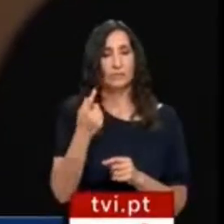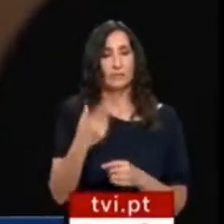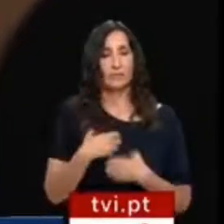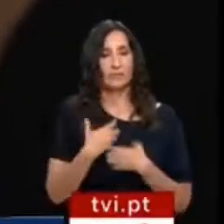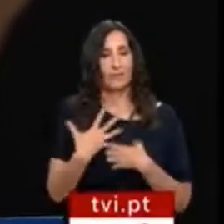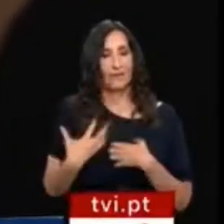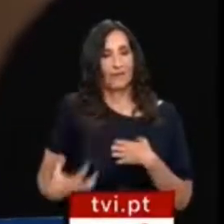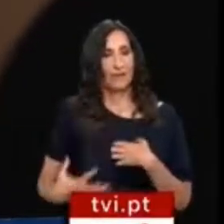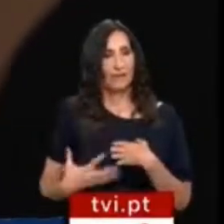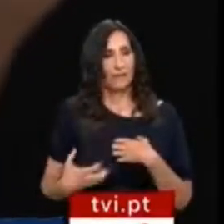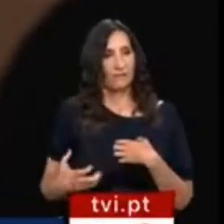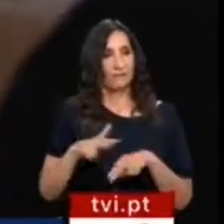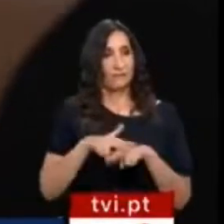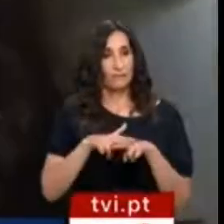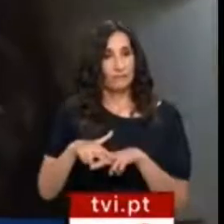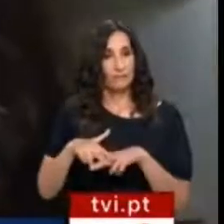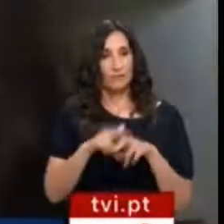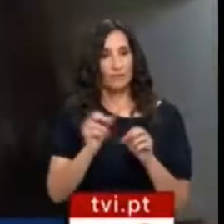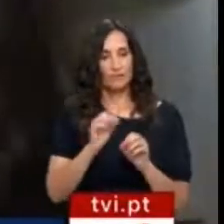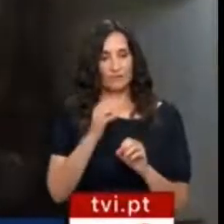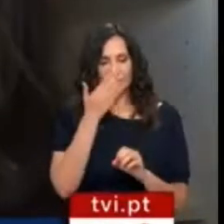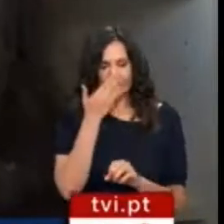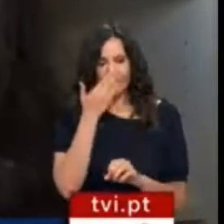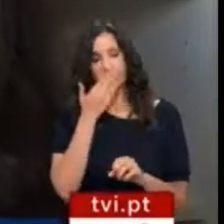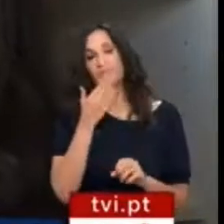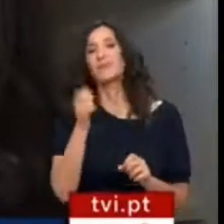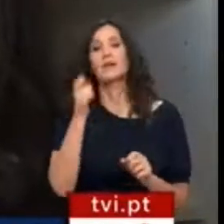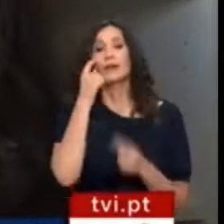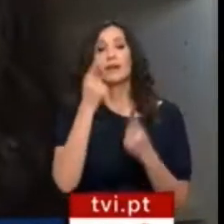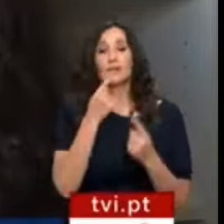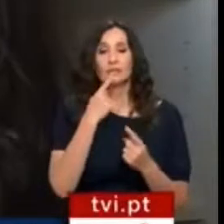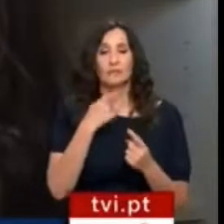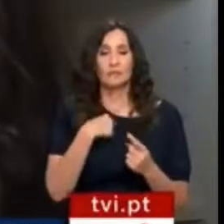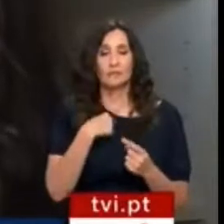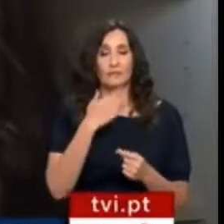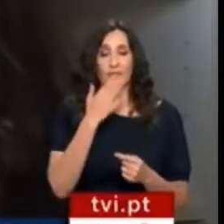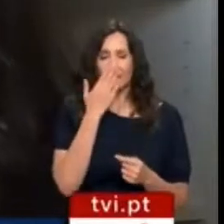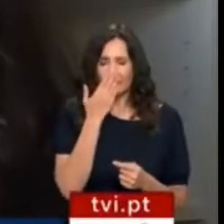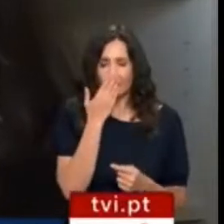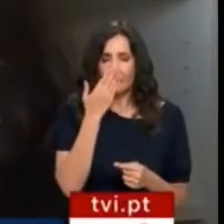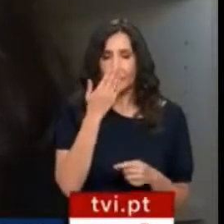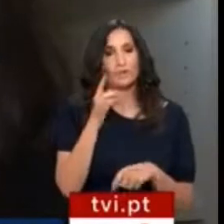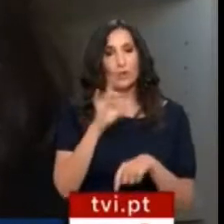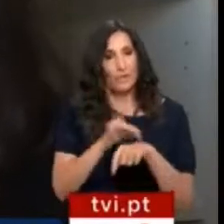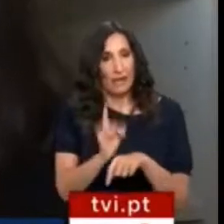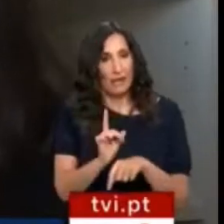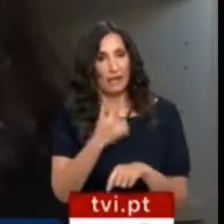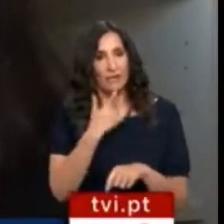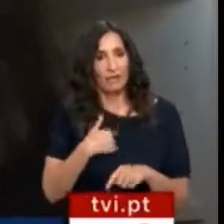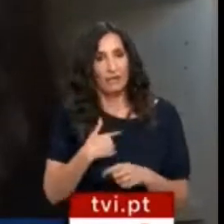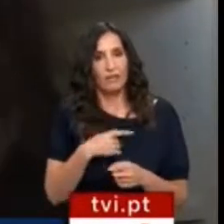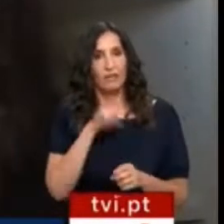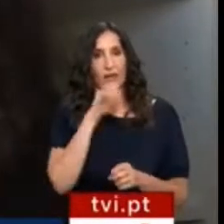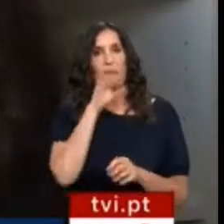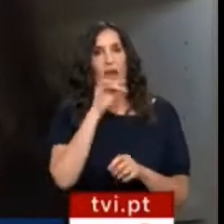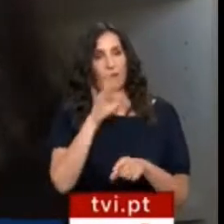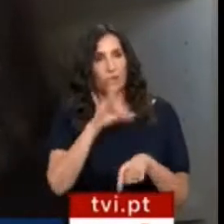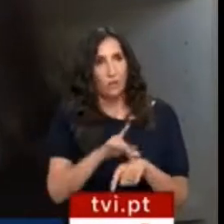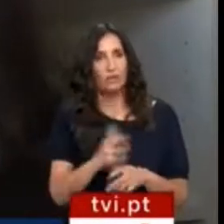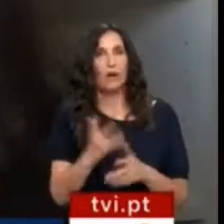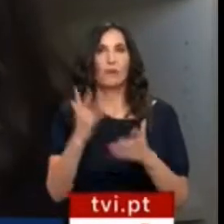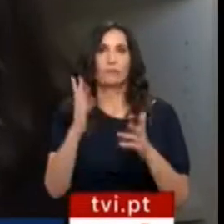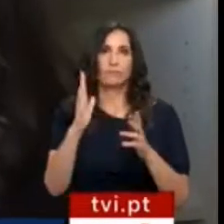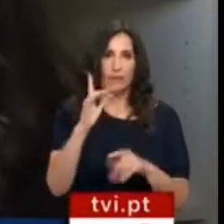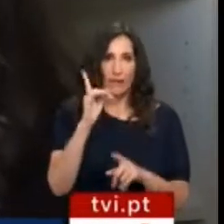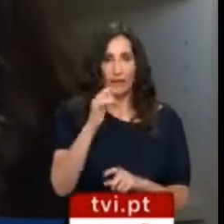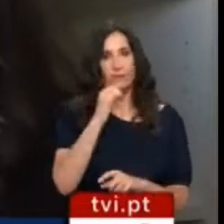com dor, sem um diagnóstico, quando alguém valida o nosso sofrimento e nos diz, efetivamente, que é uma doença, que é